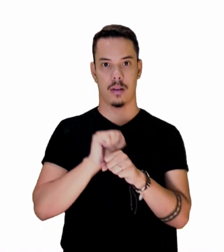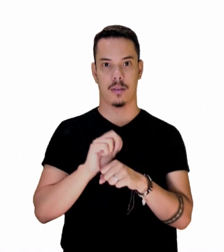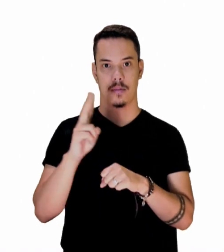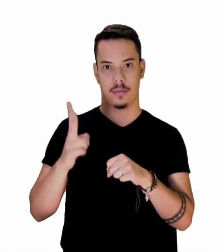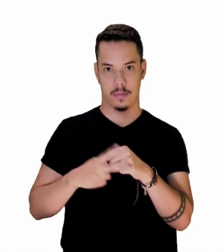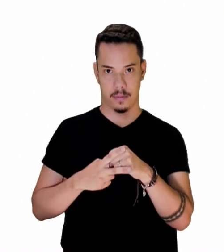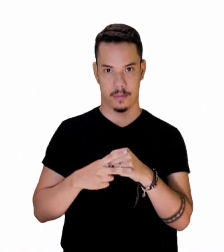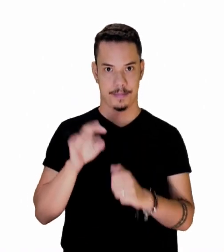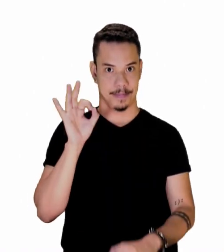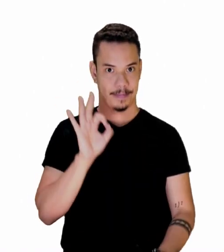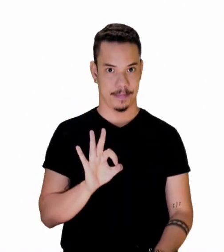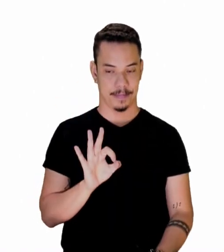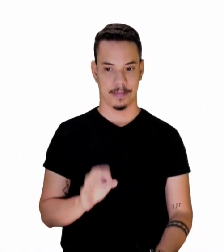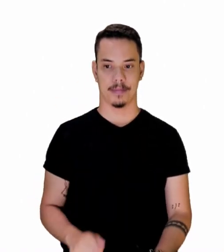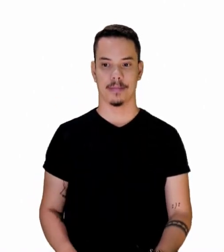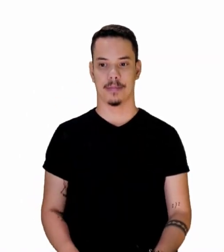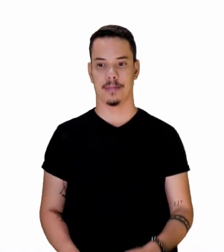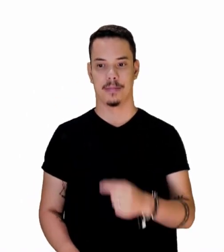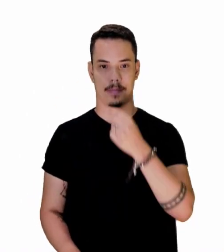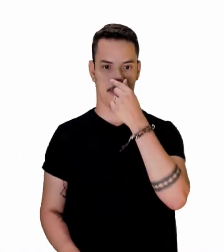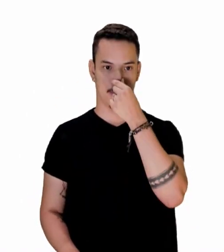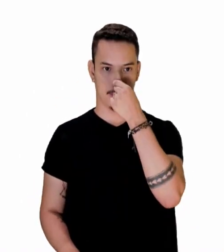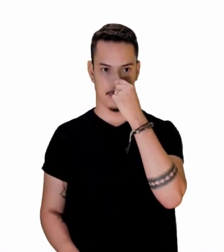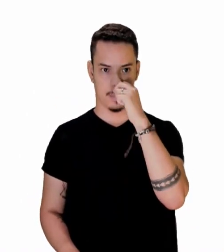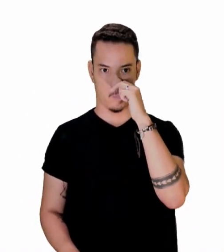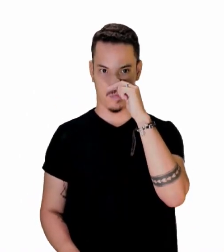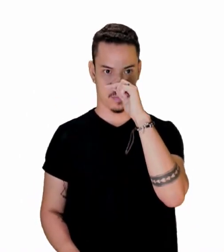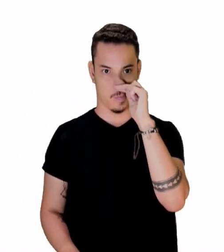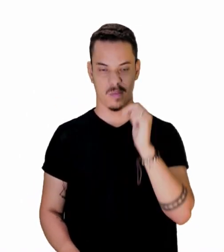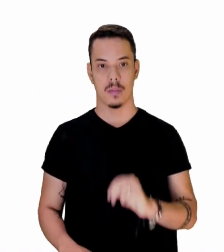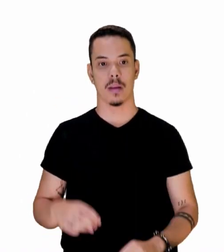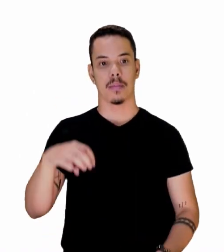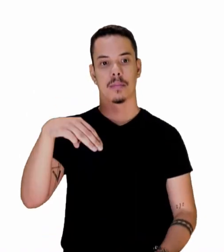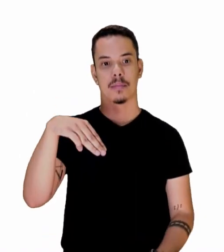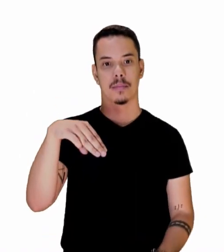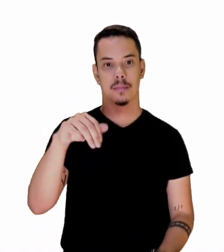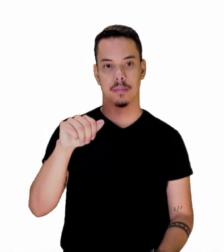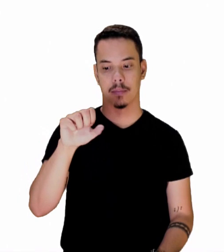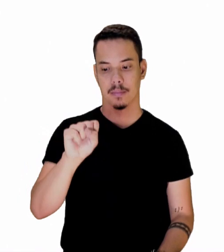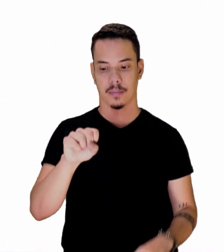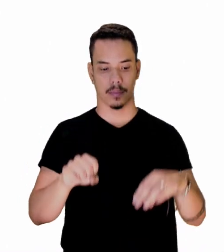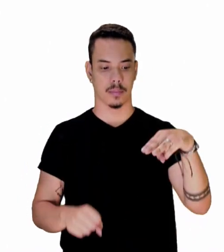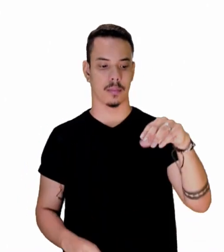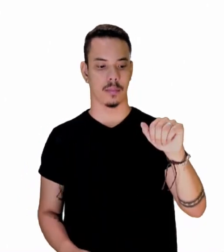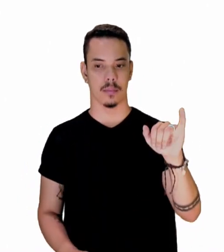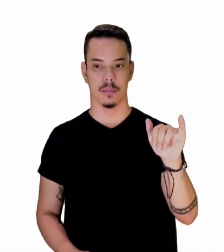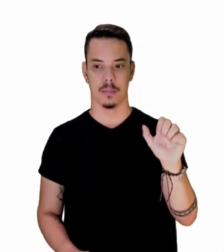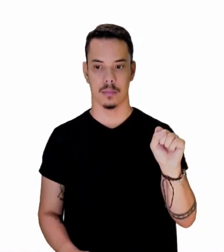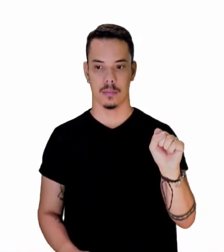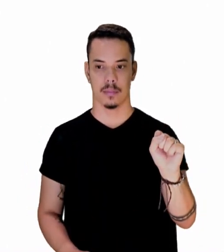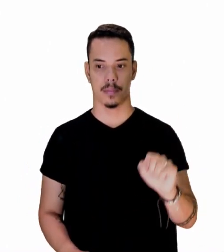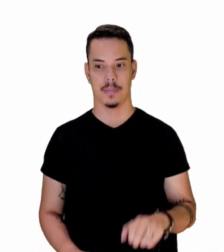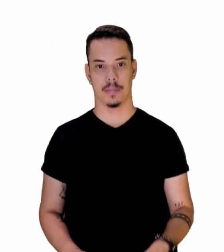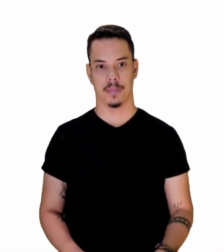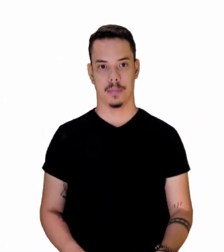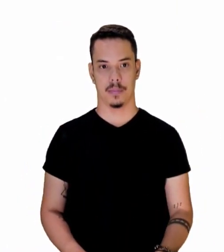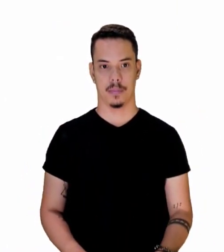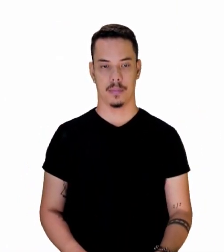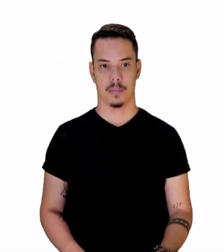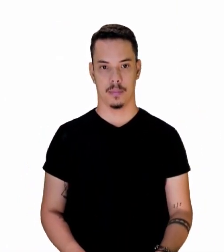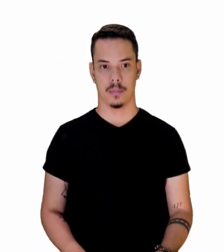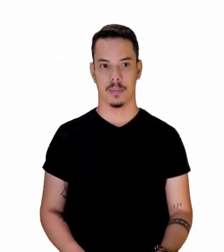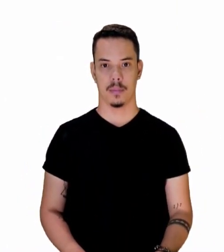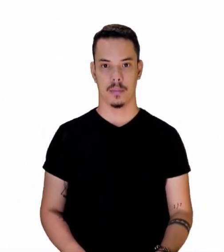advérbio. Belezinha? Agora o mas, né? Quando eu vou usar o mais sem um i, ele vai ter função